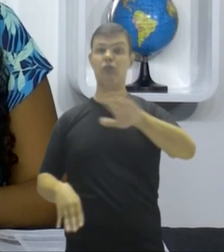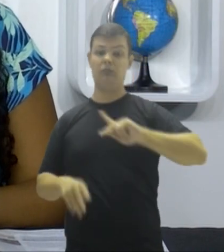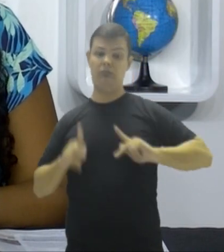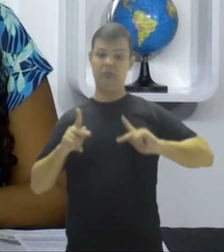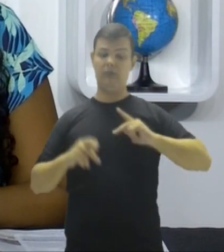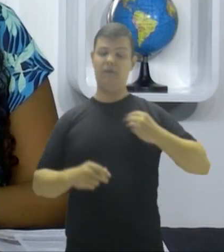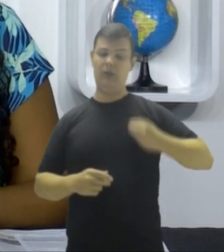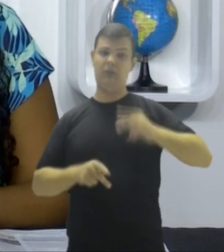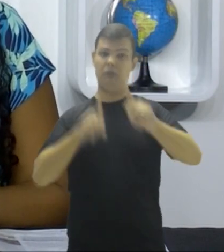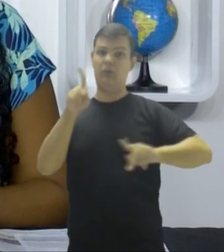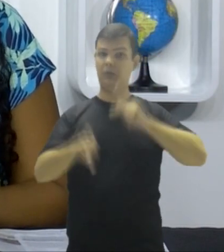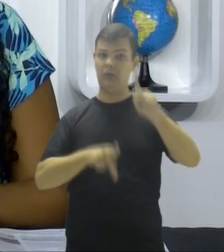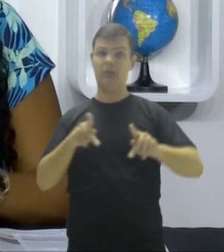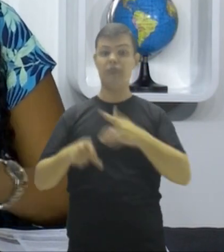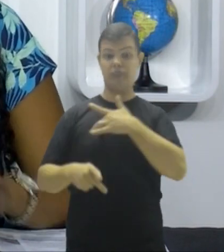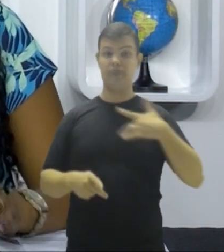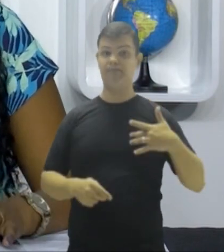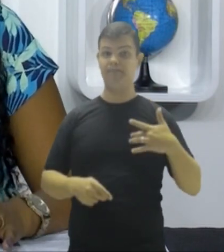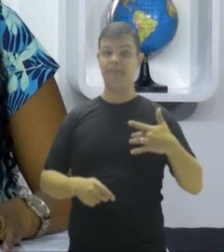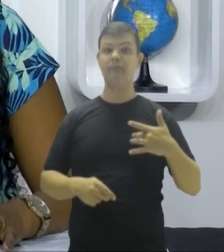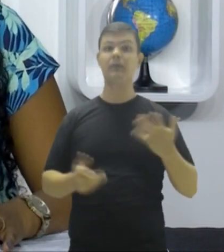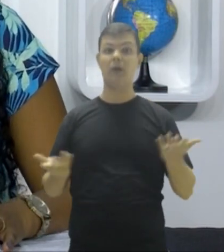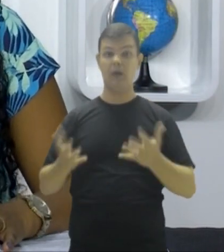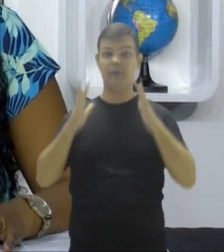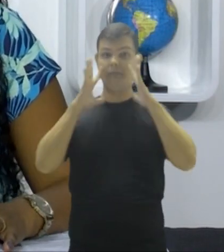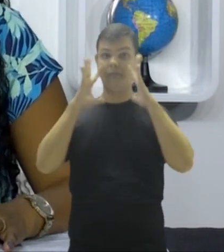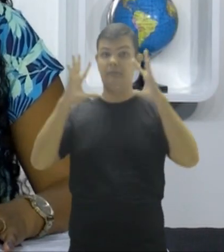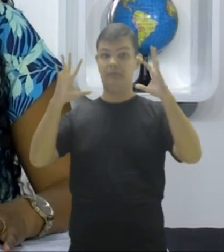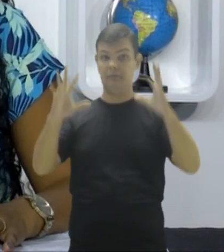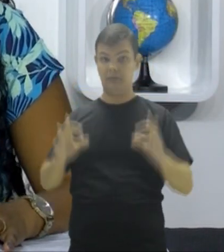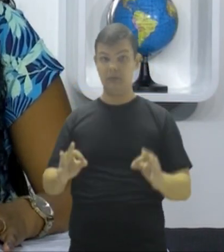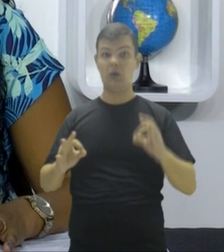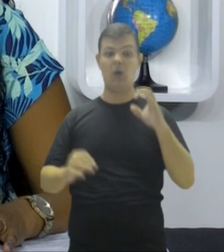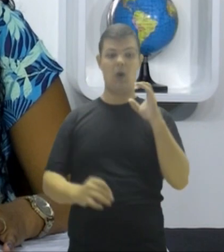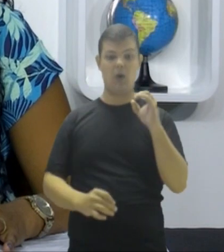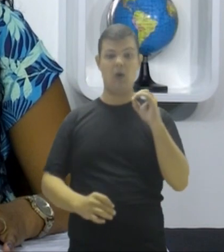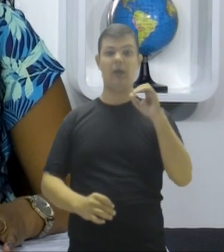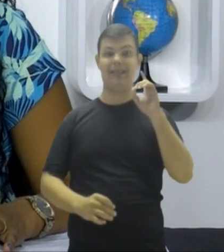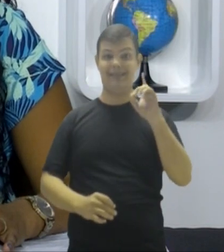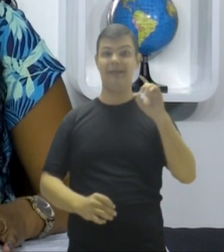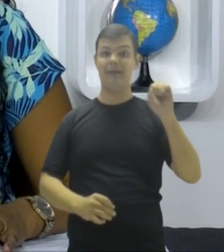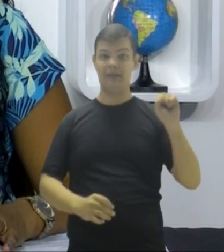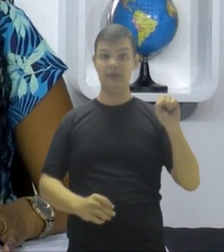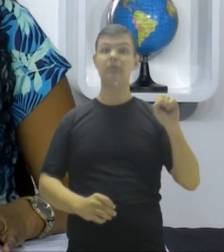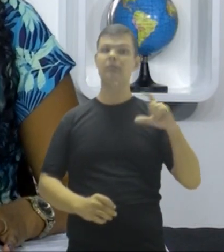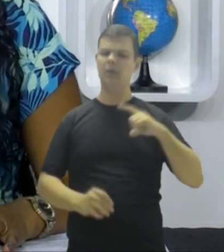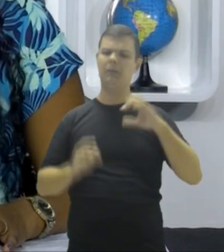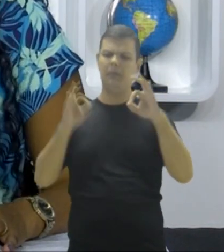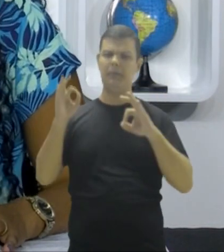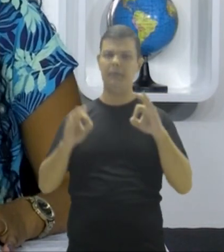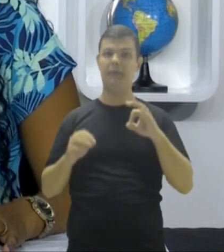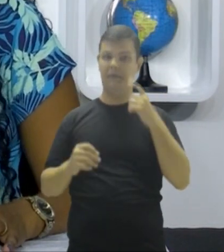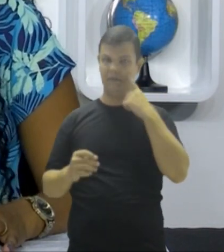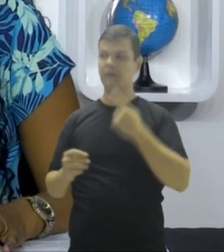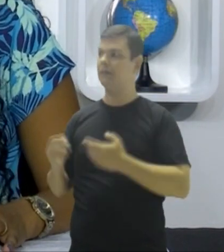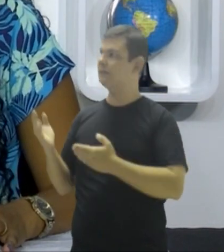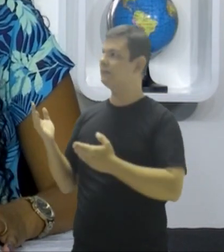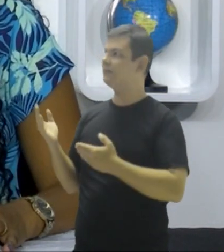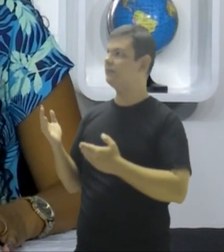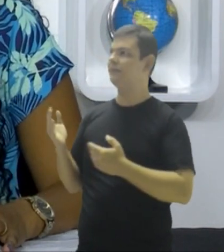população com saúde. Então, vamos observar a ODS que o IBGE vai mostrar para a